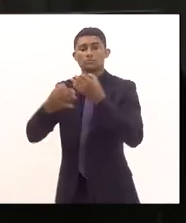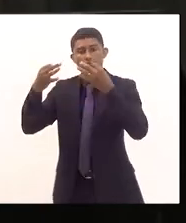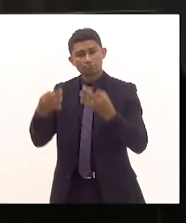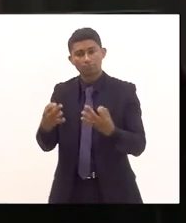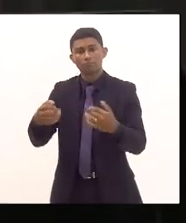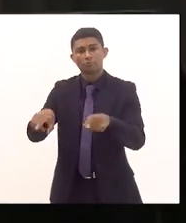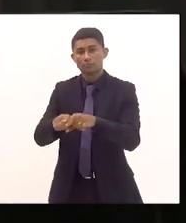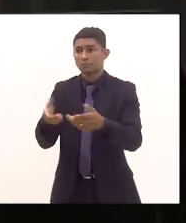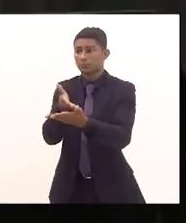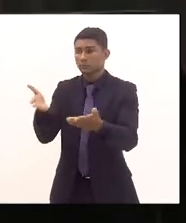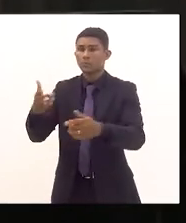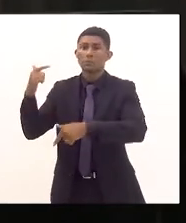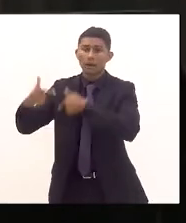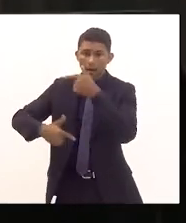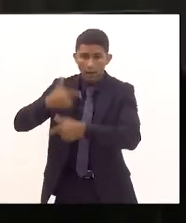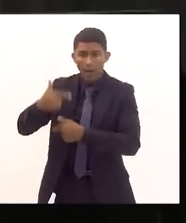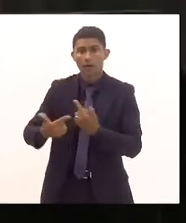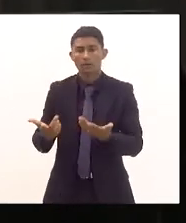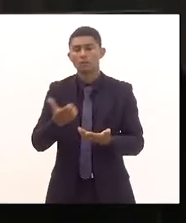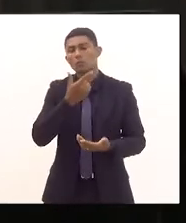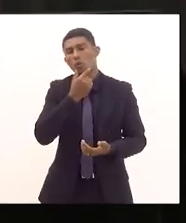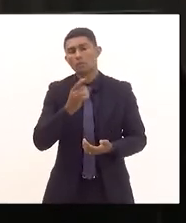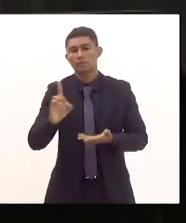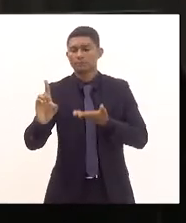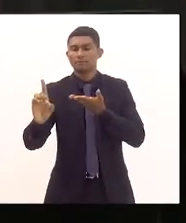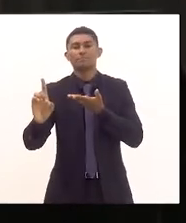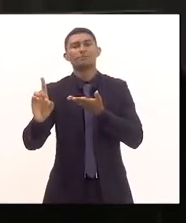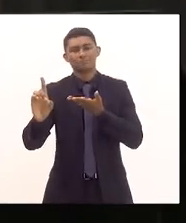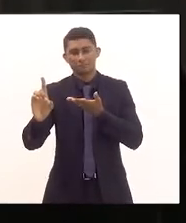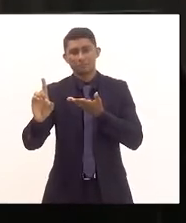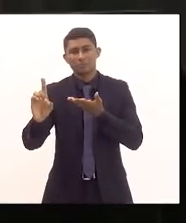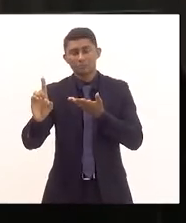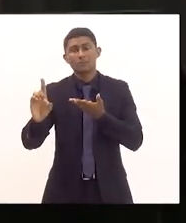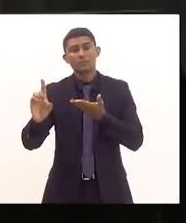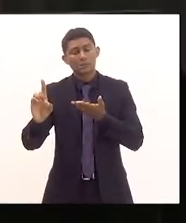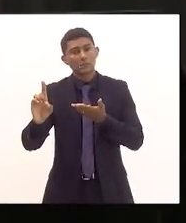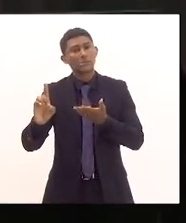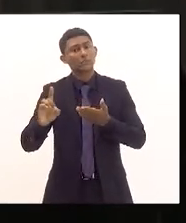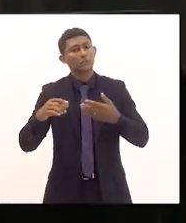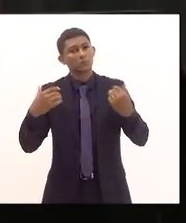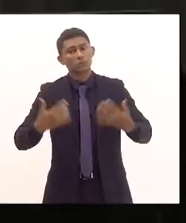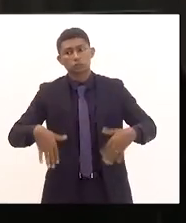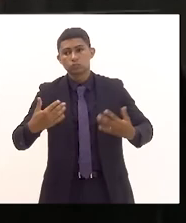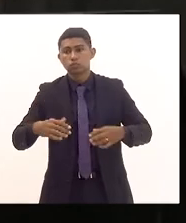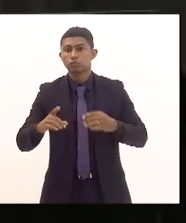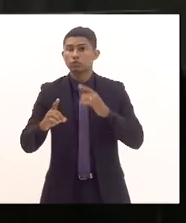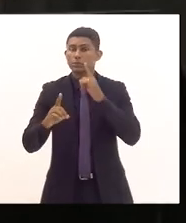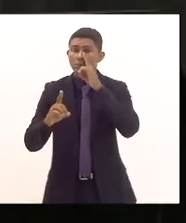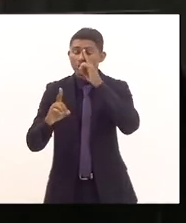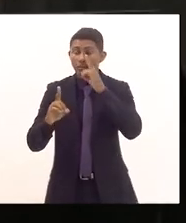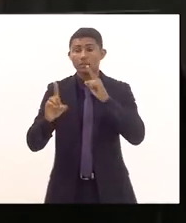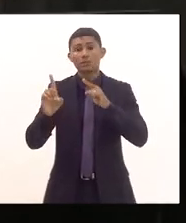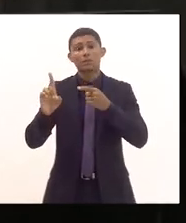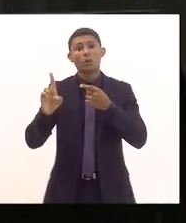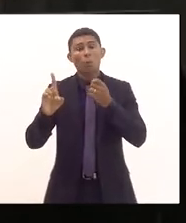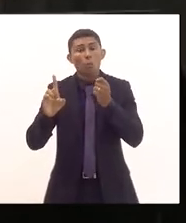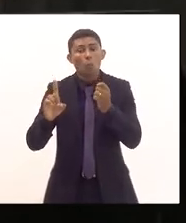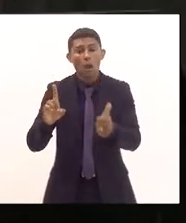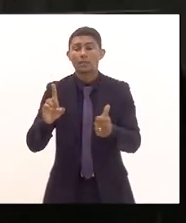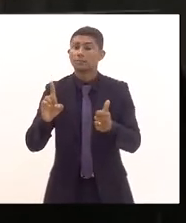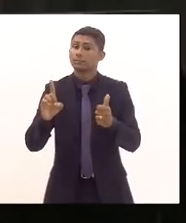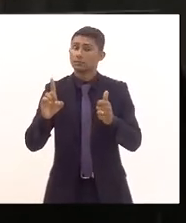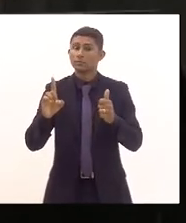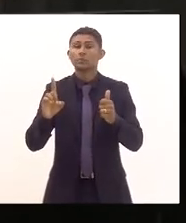que praticam pitterson poderia ter tido um fim na madrugada de domingo